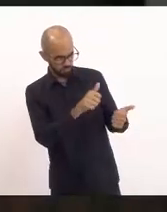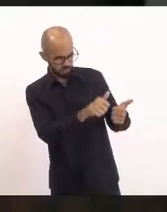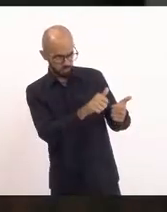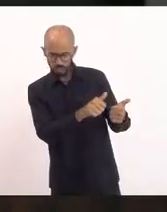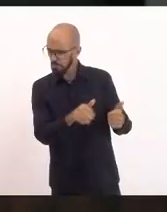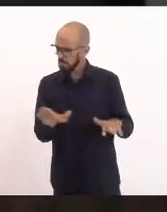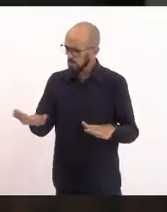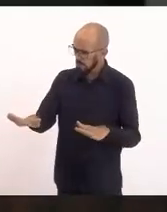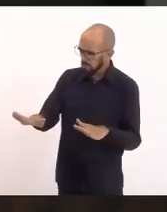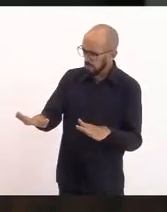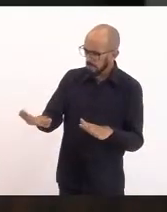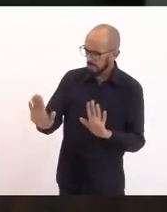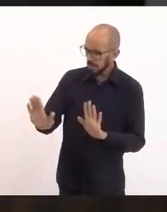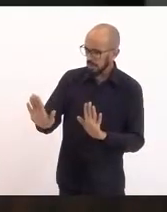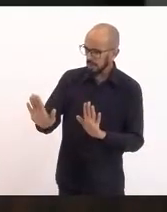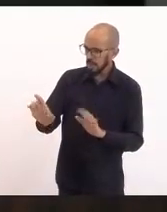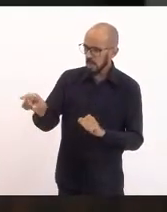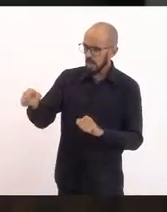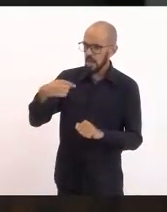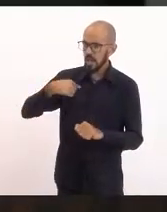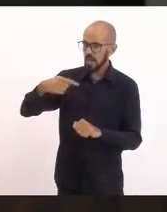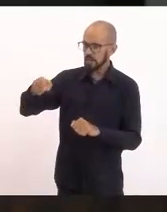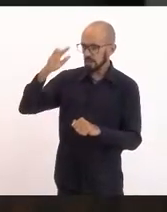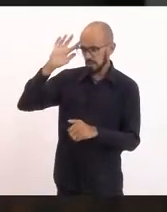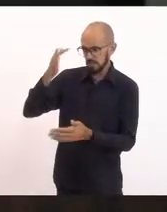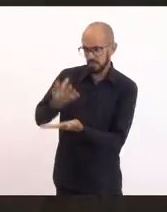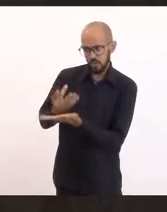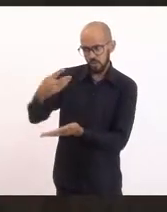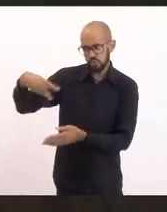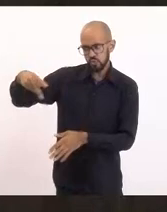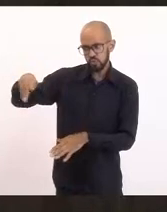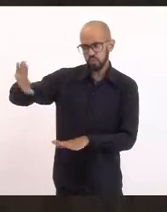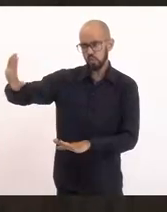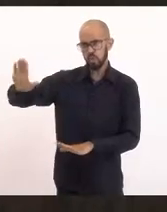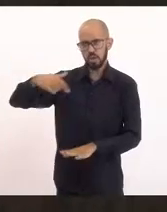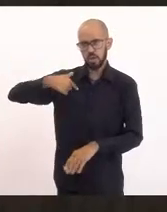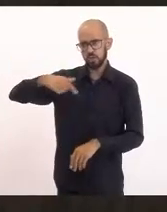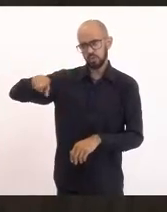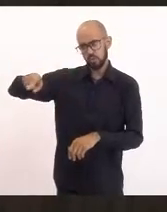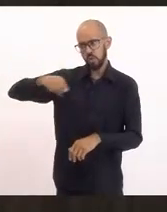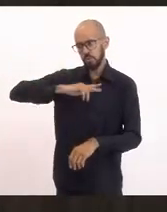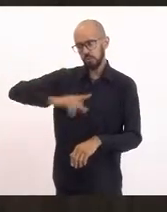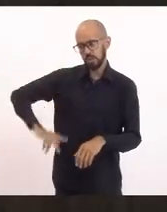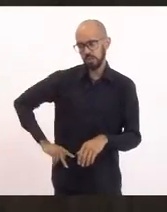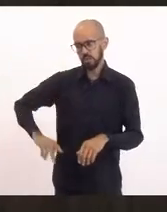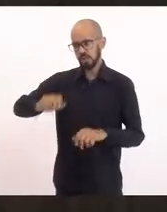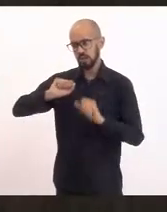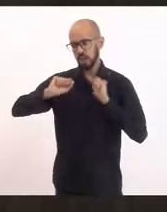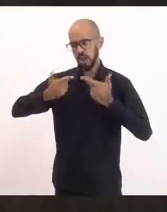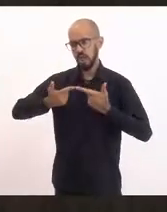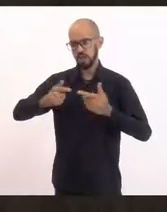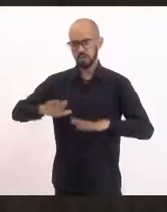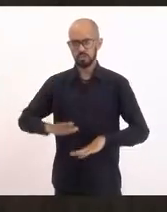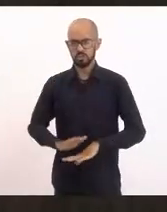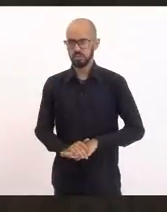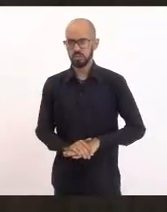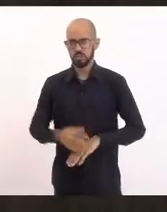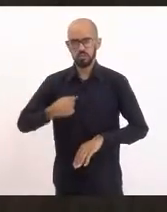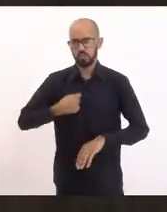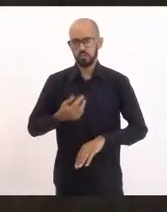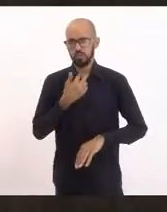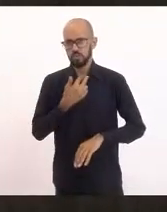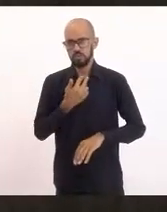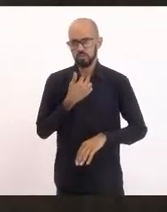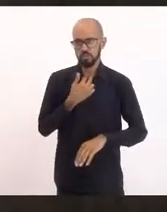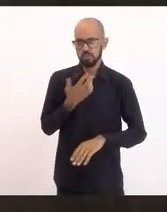Até porque essa decisão é de Vossa Excelência. Então, Vossa Excelência é o presidente da Assembleia. Okay. Quem pauta é Vossa Excelência. Eu não posso